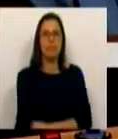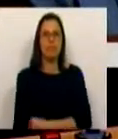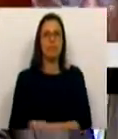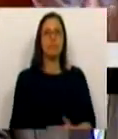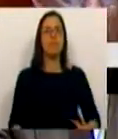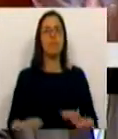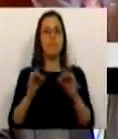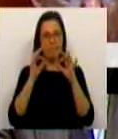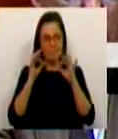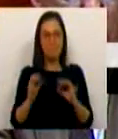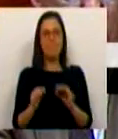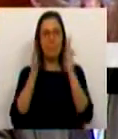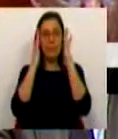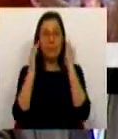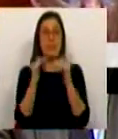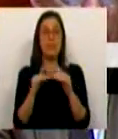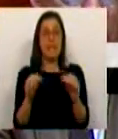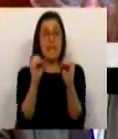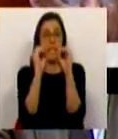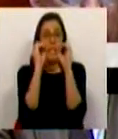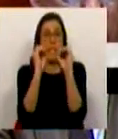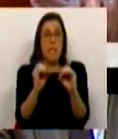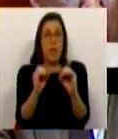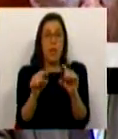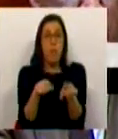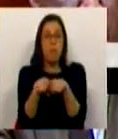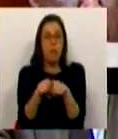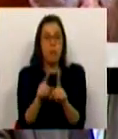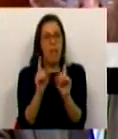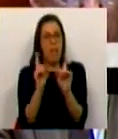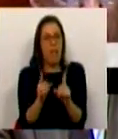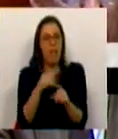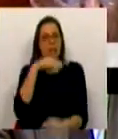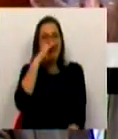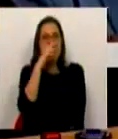É mesmo o grau zero da política ter de chegar à